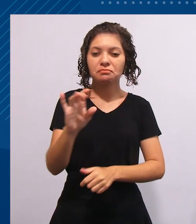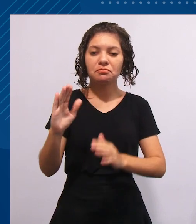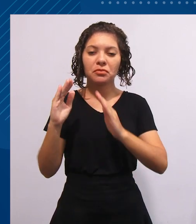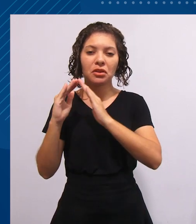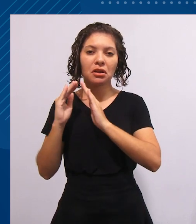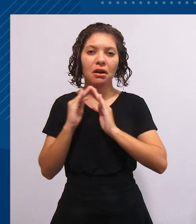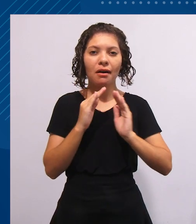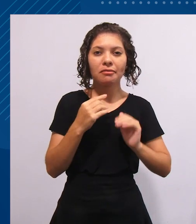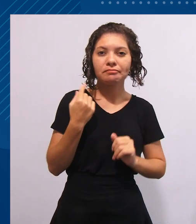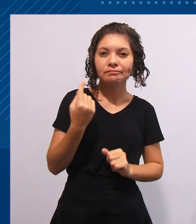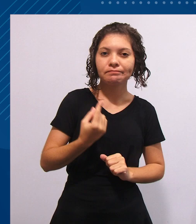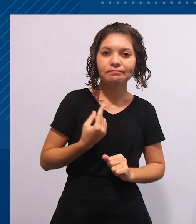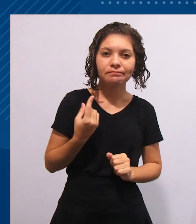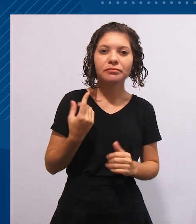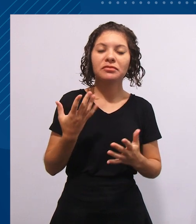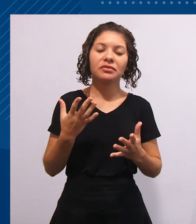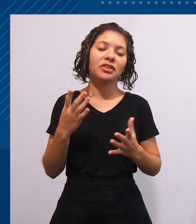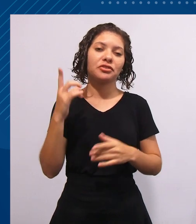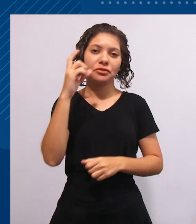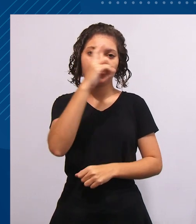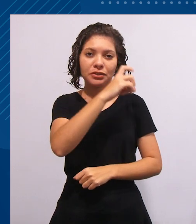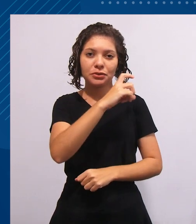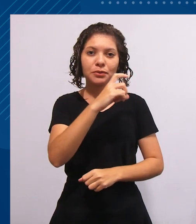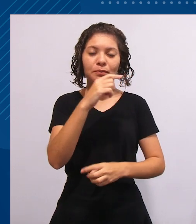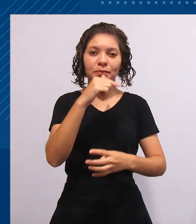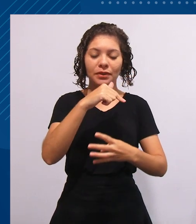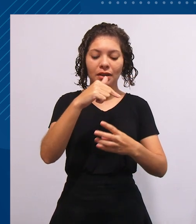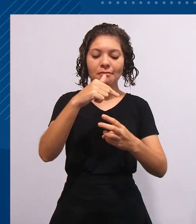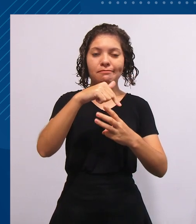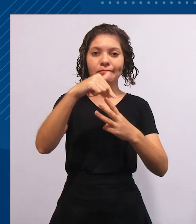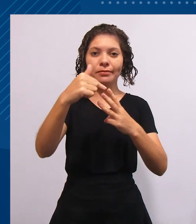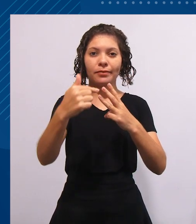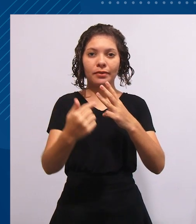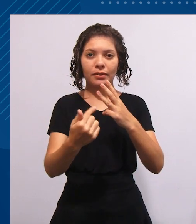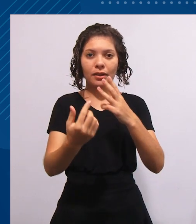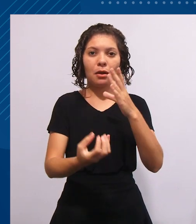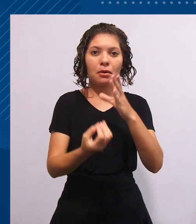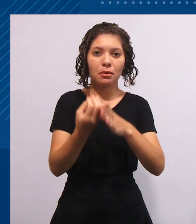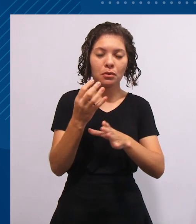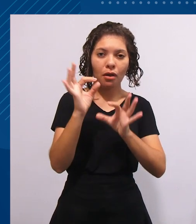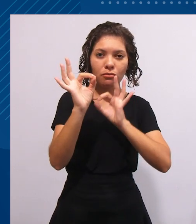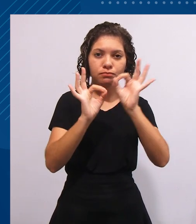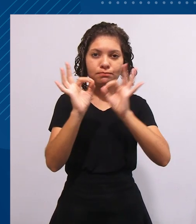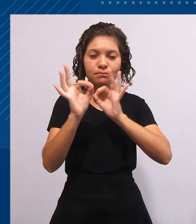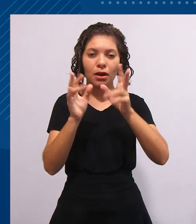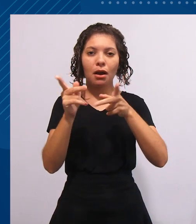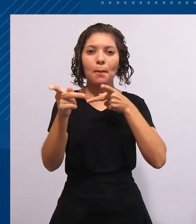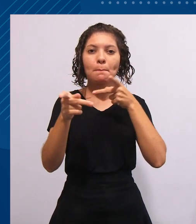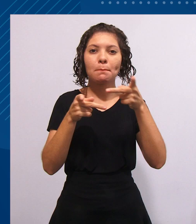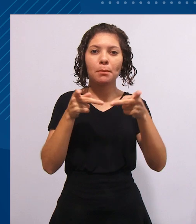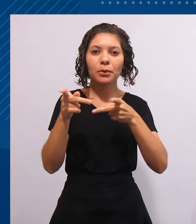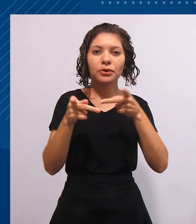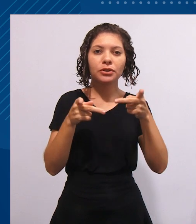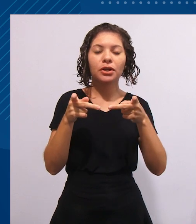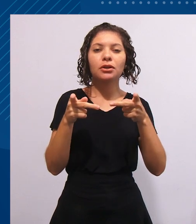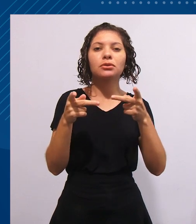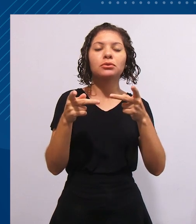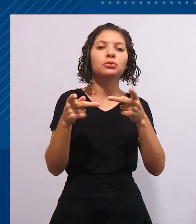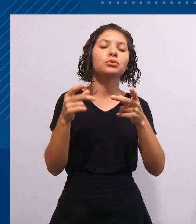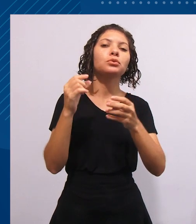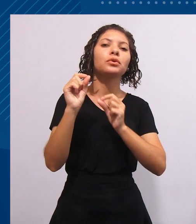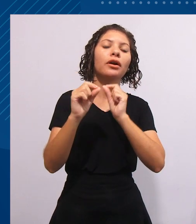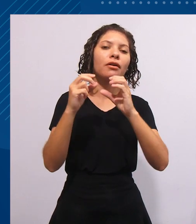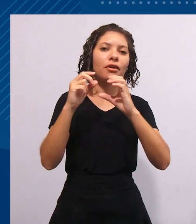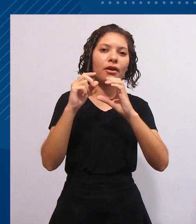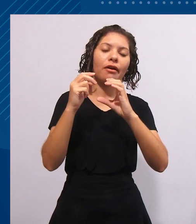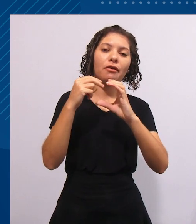videoc caras não é de uma para outra narrando o seu dia a dia relatando eh eh enfim as suas dificuldades